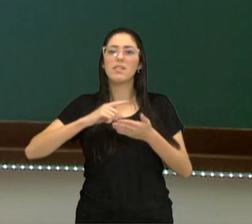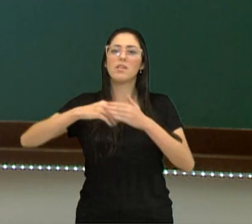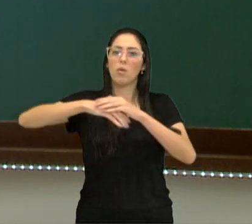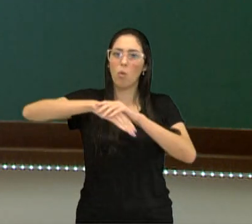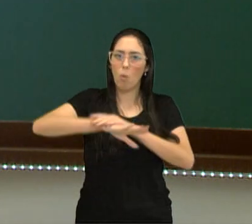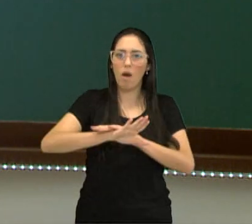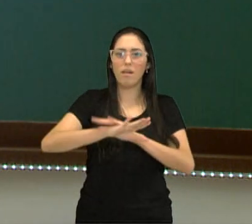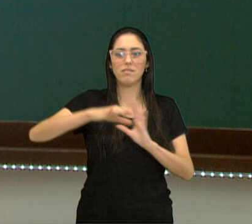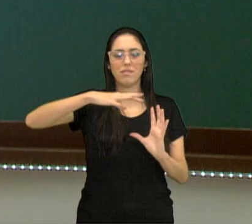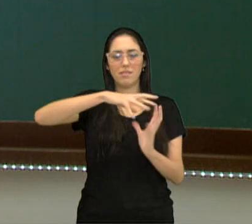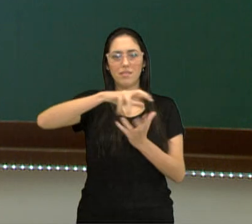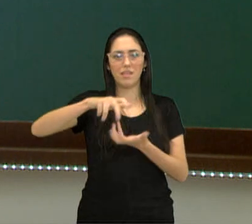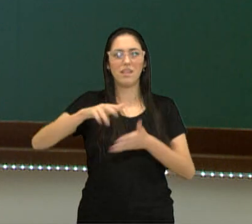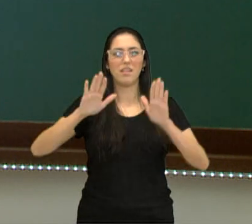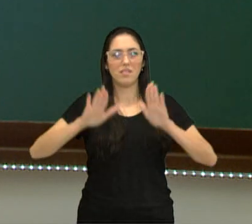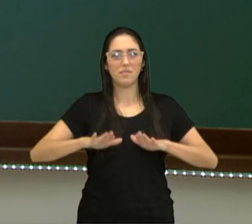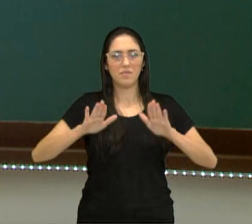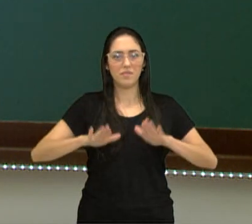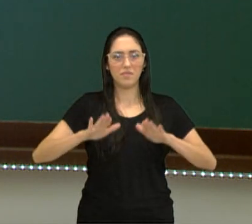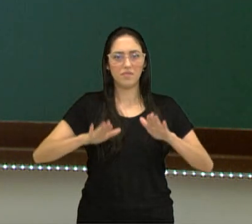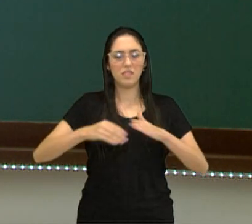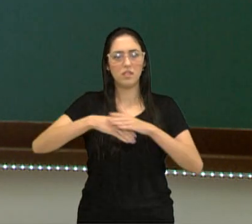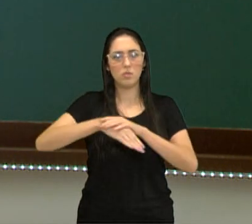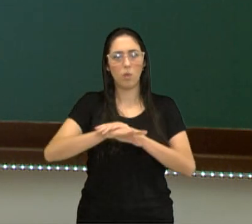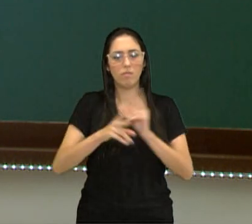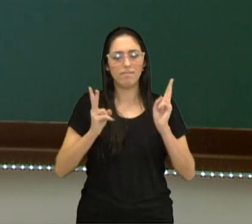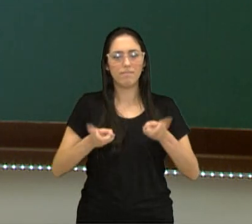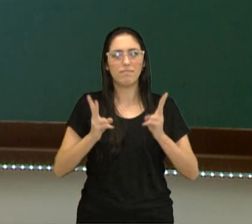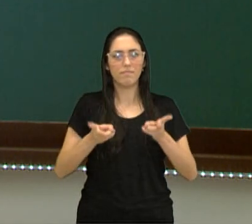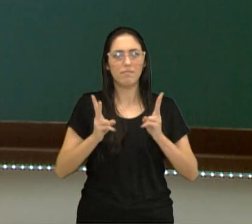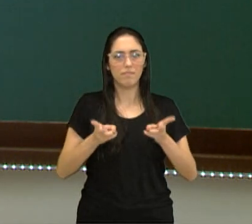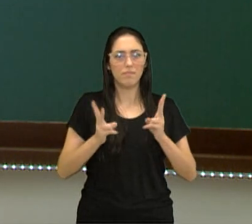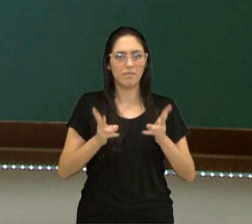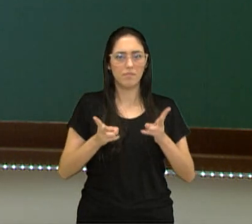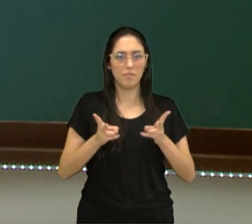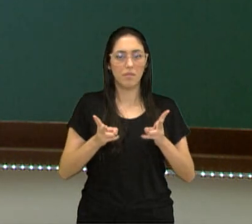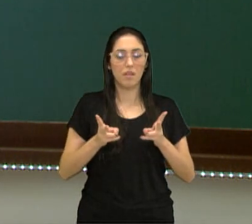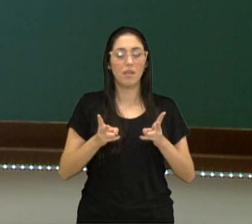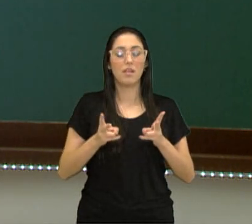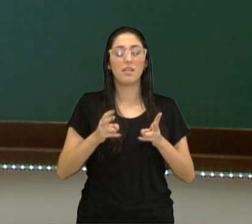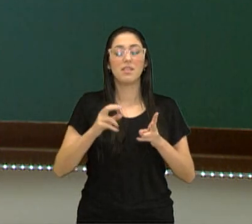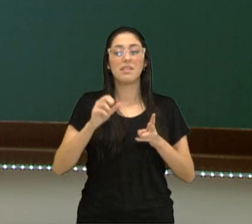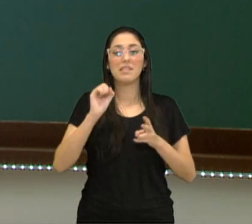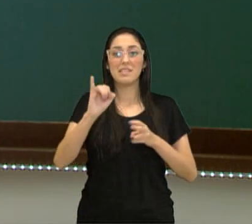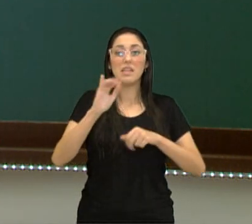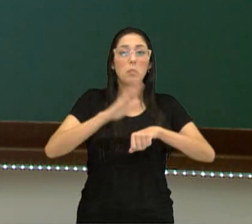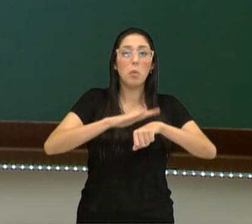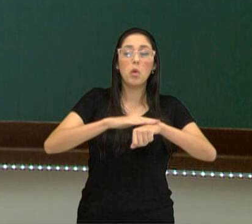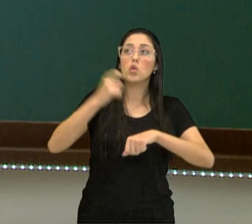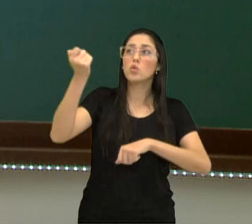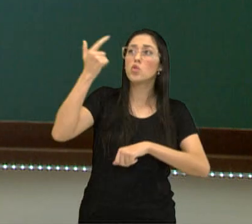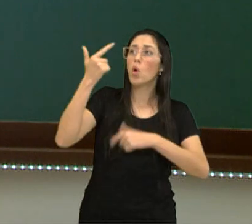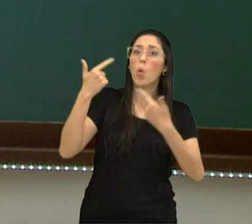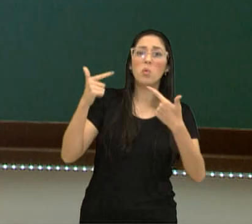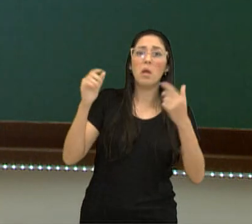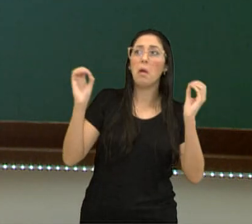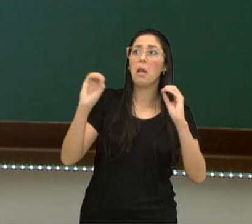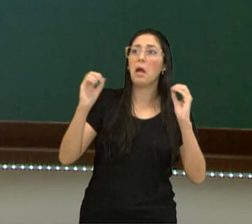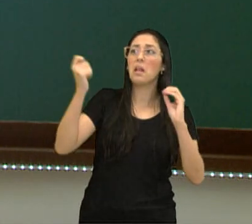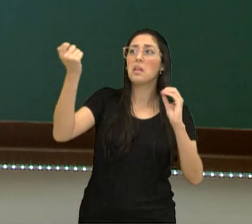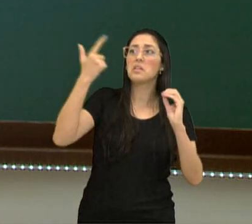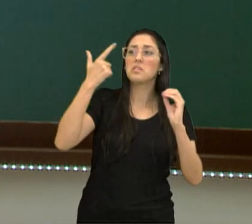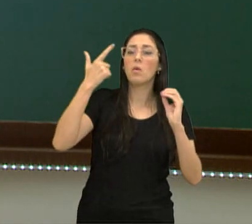dentro na superfície do nosso planeta, fazendo com que, nos momentos em que não haja luz do Sol, ocorra